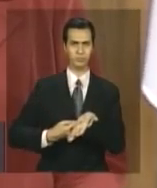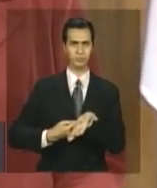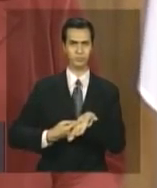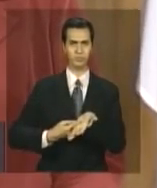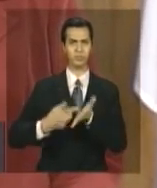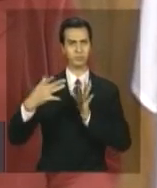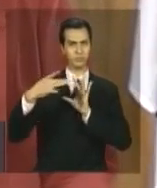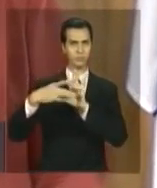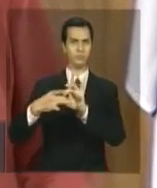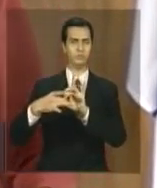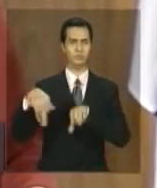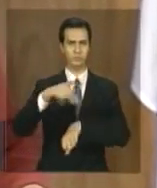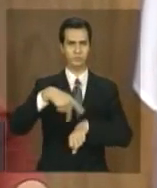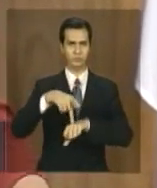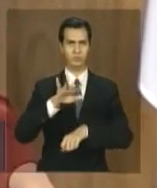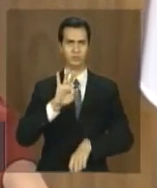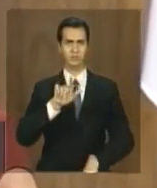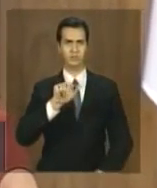a Finlândia.